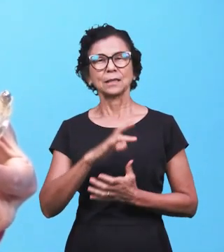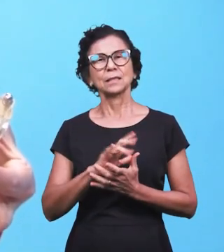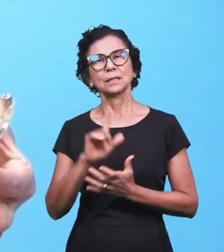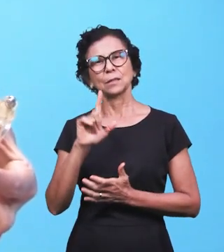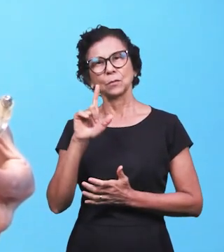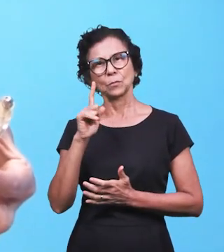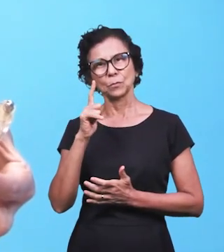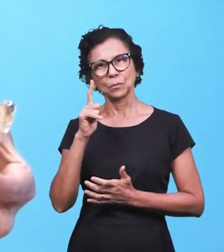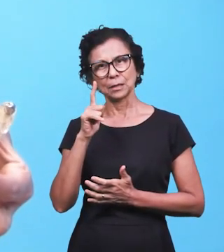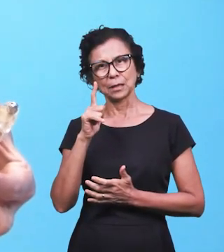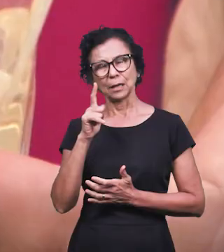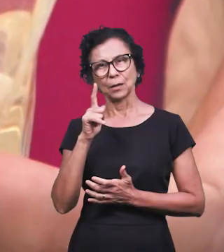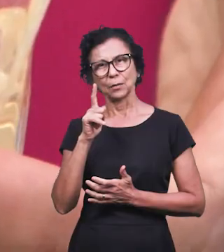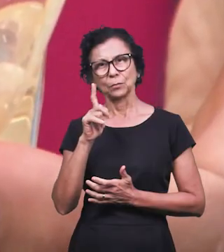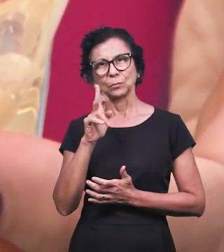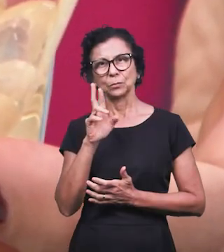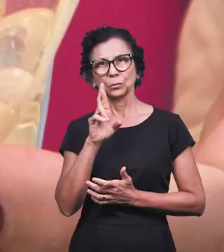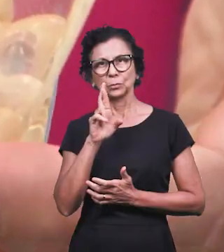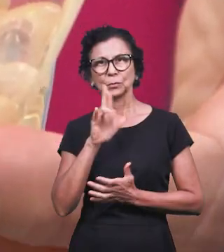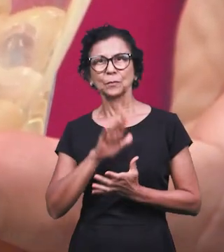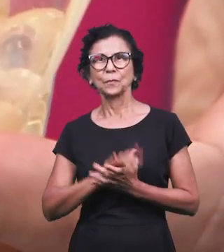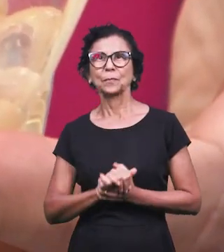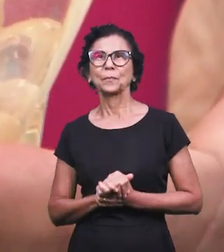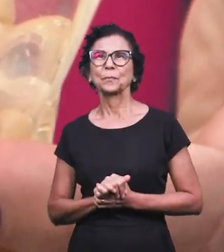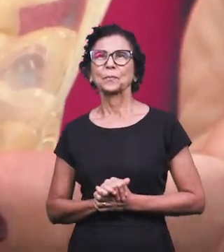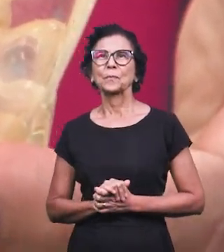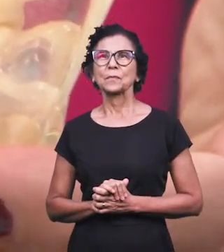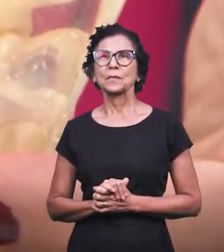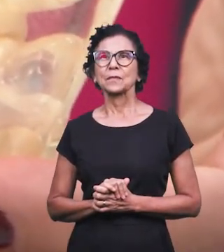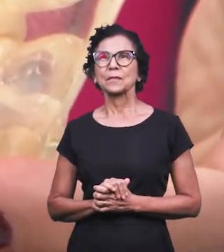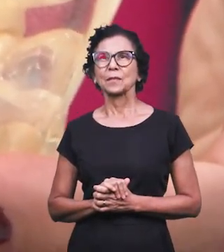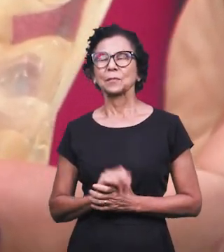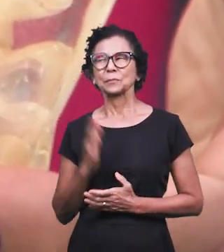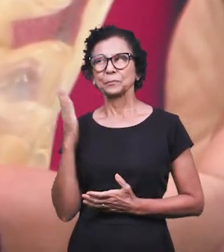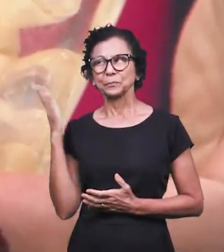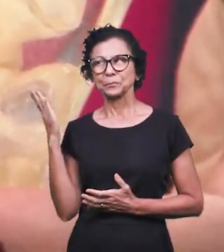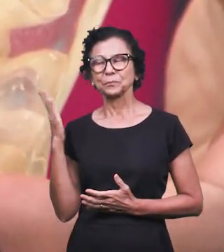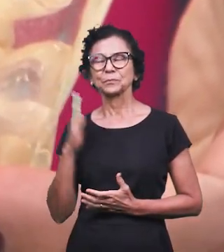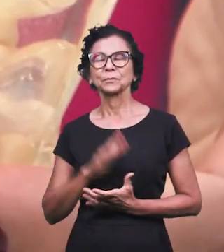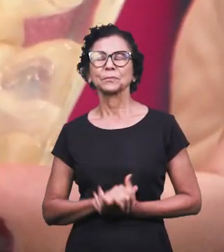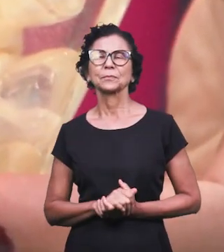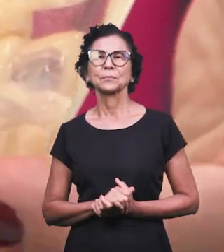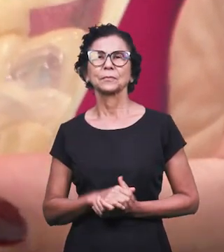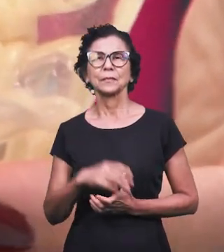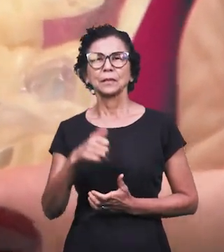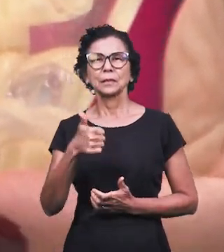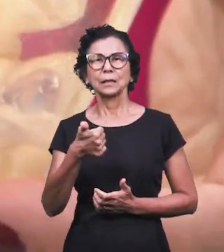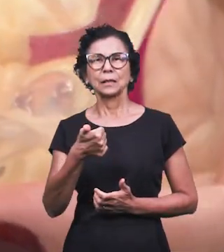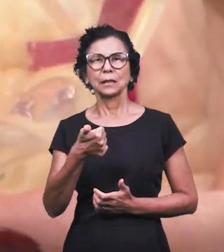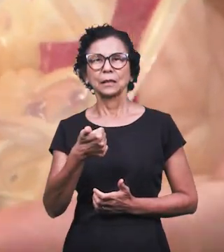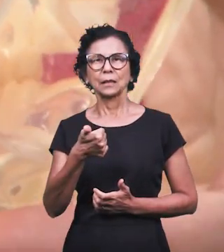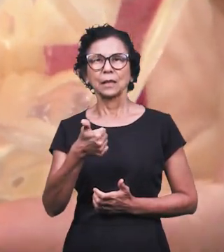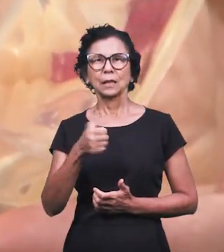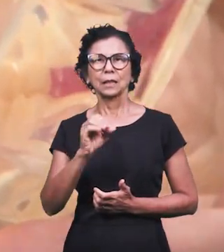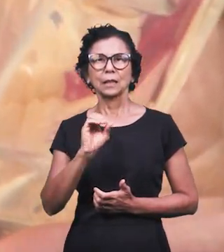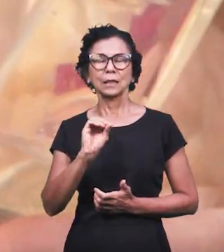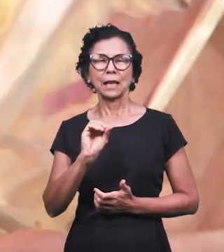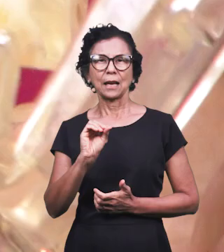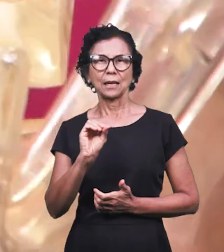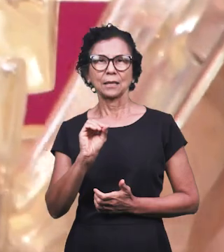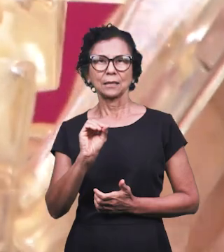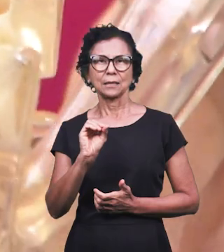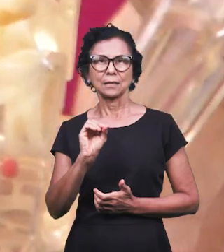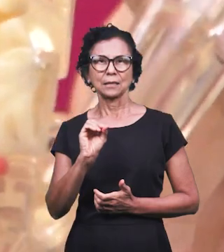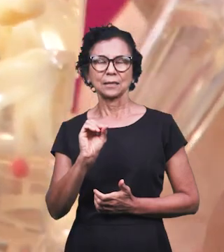do dente, vibrar e jogar para baixo. Você vai fazer isso uma média de 10 vezes por cada região,